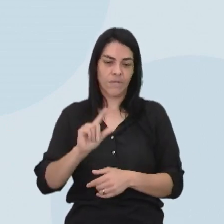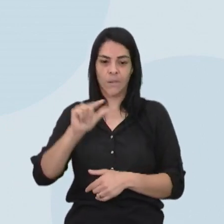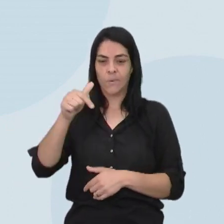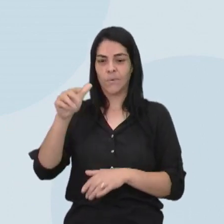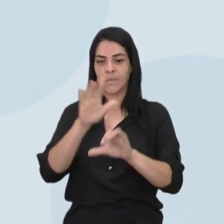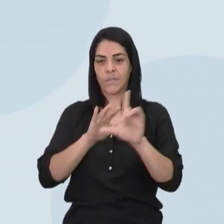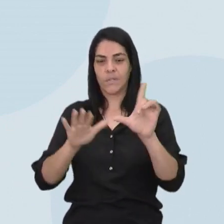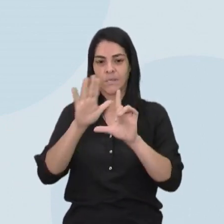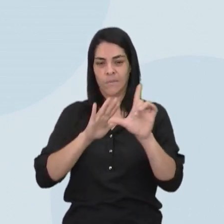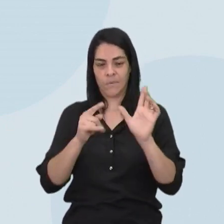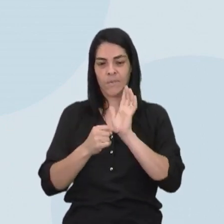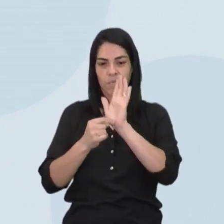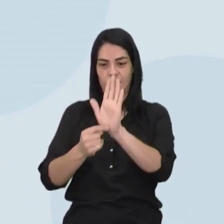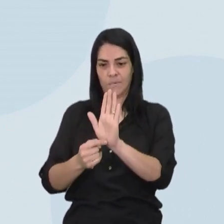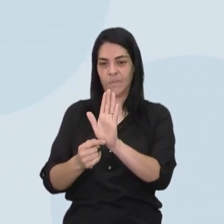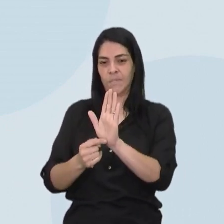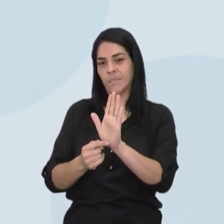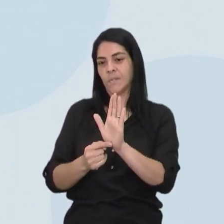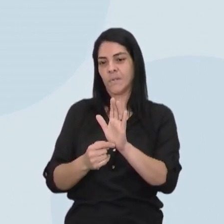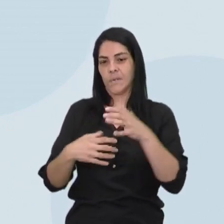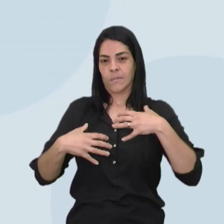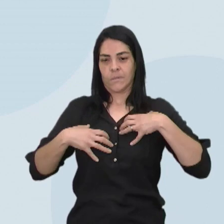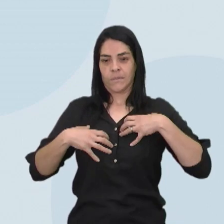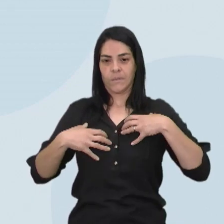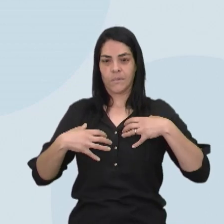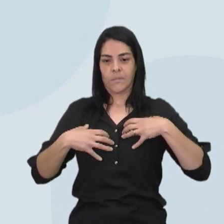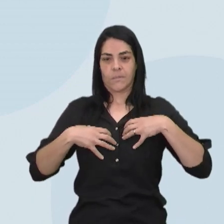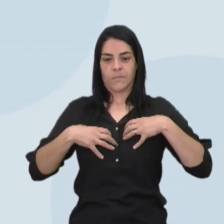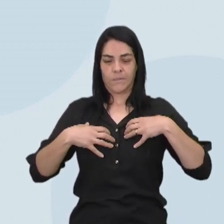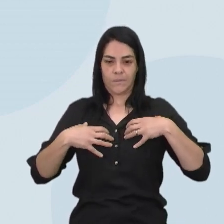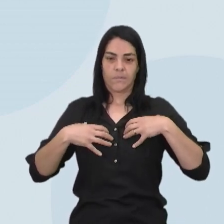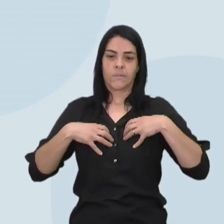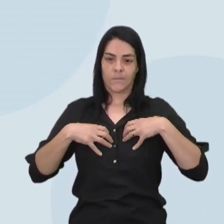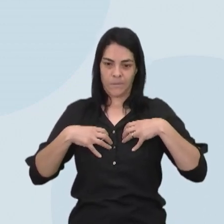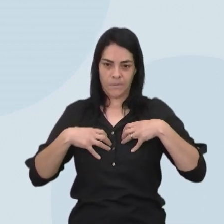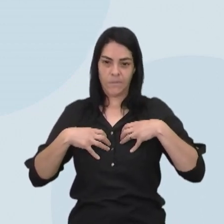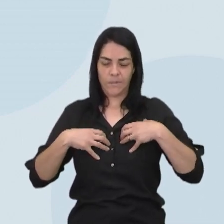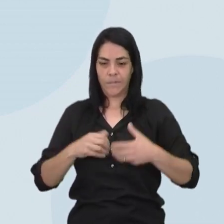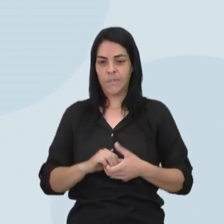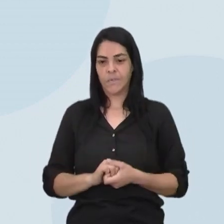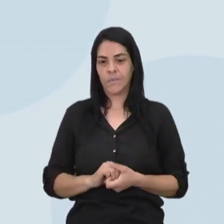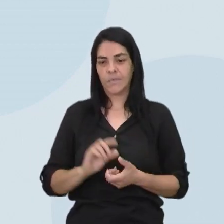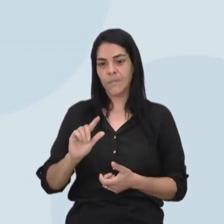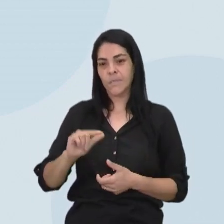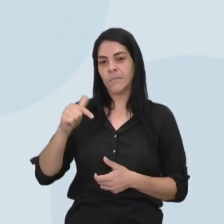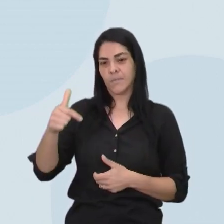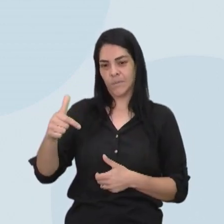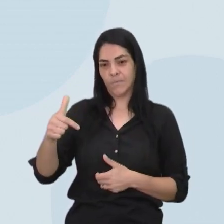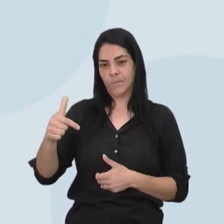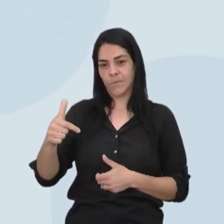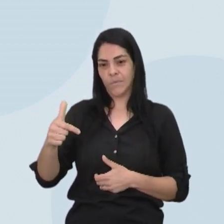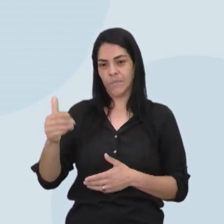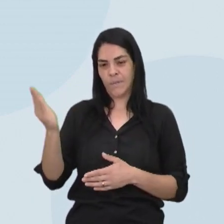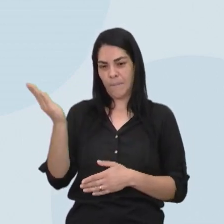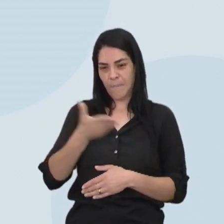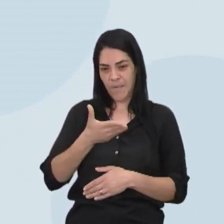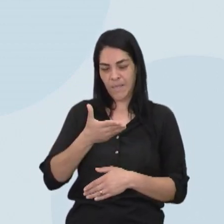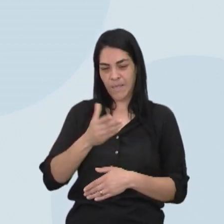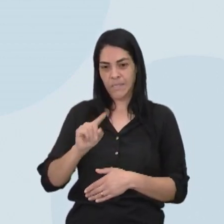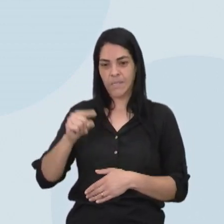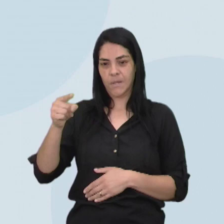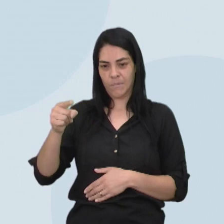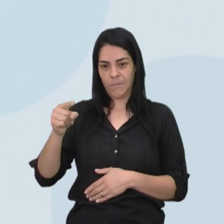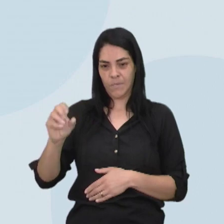imagem que está trazendo é um pulmão, se fosse do tamanho real, esse maior, depois a metade dele, depois a